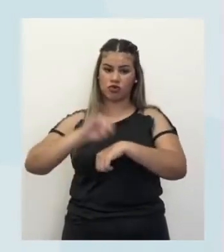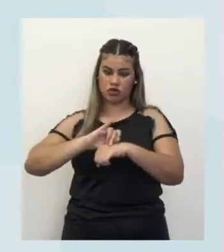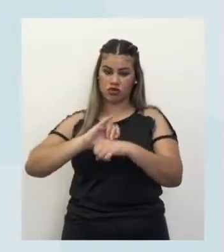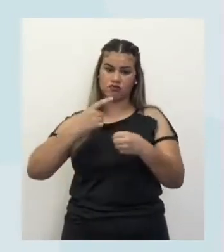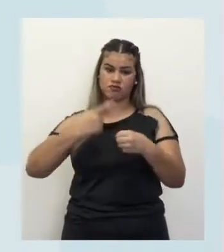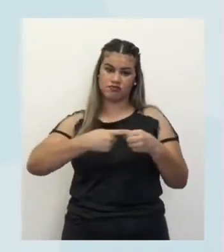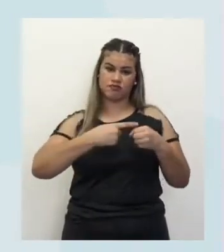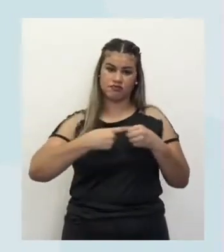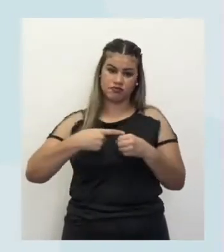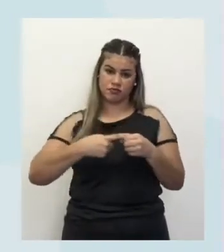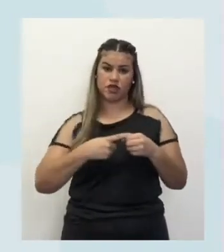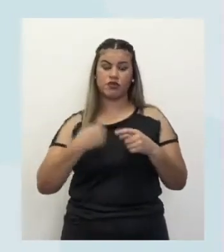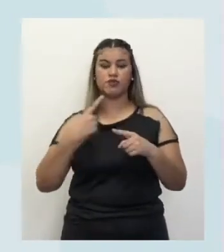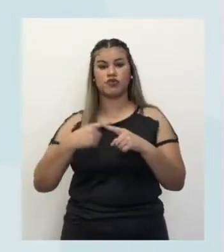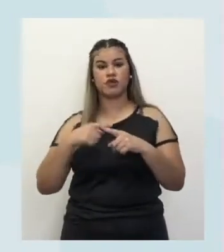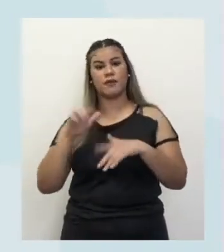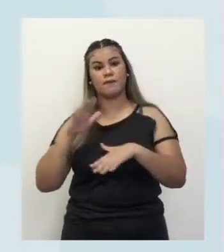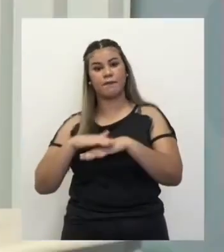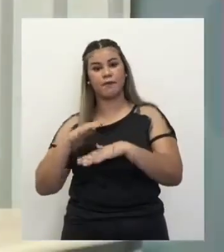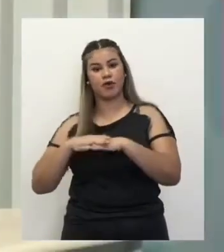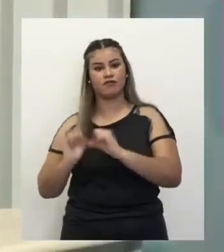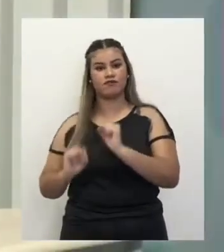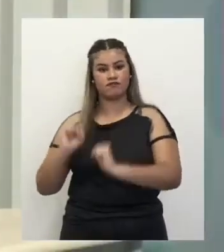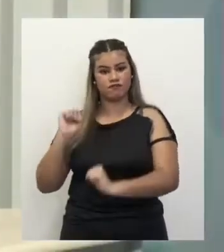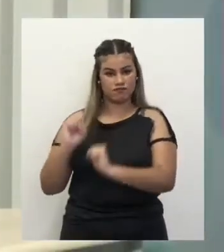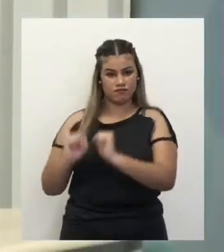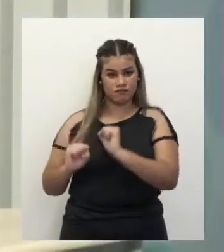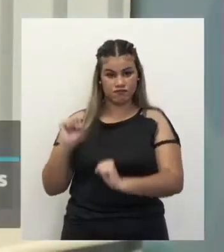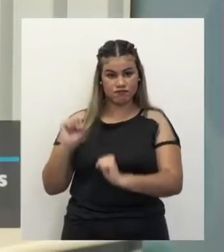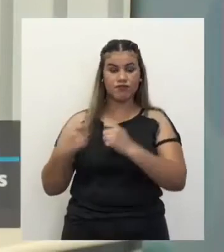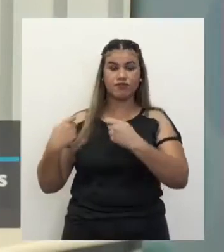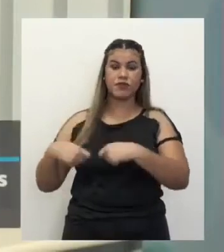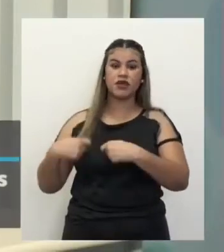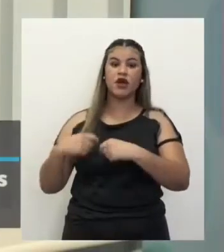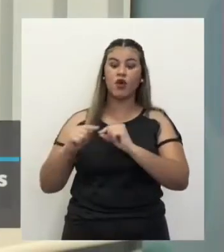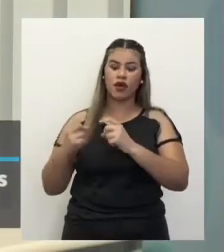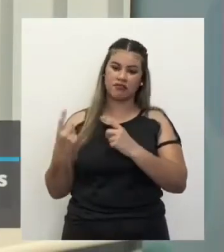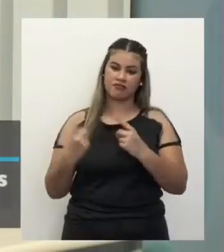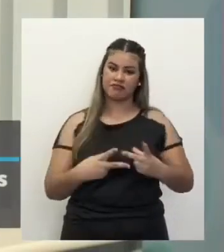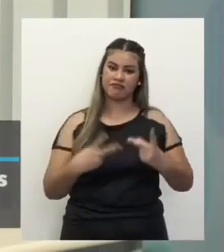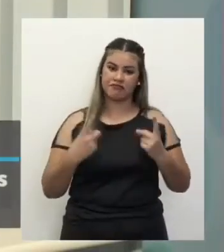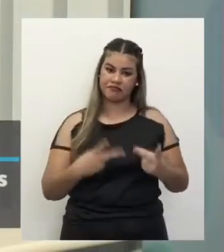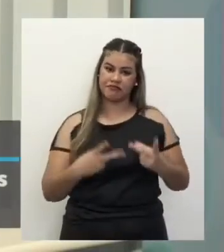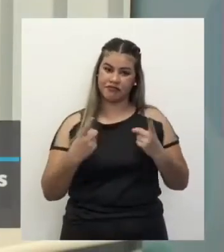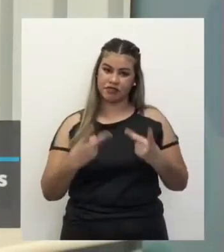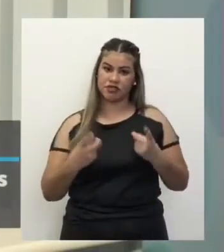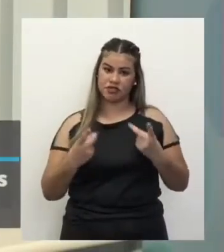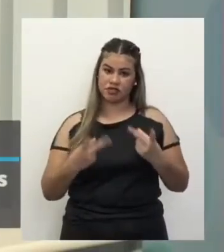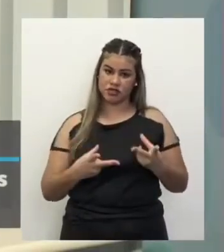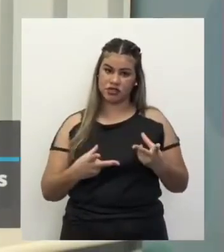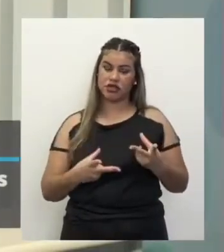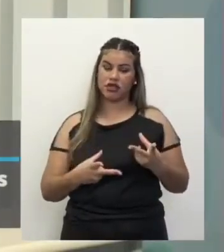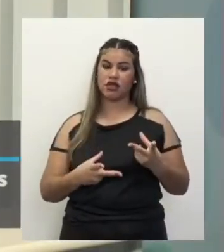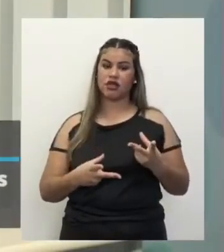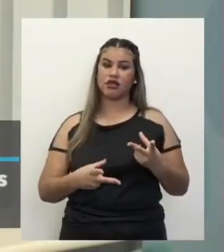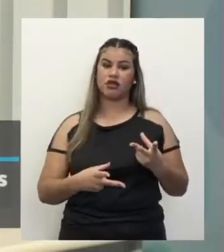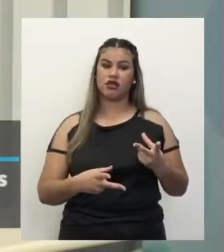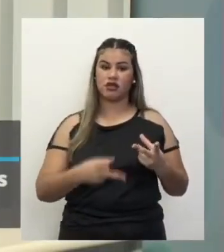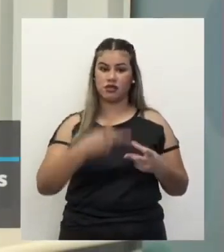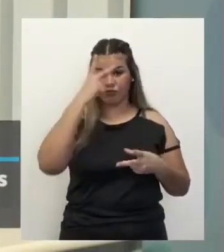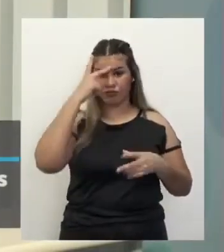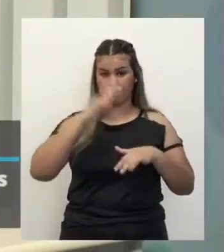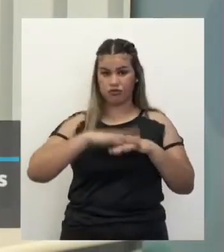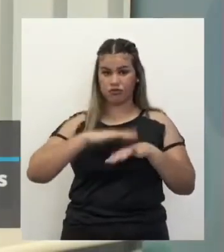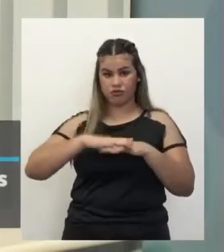urbanos, porque se você produz, é necessário você, né, vender, é necessário que você escoe a sua